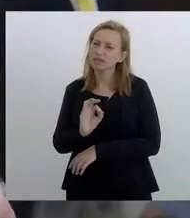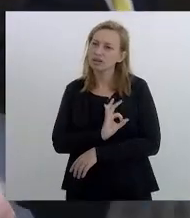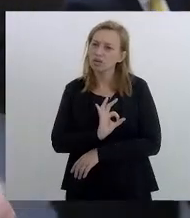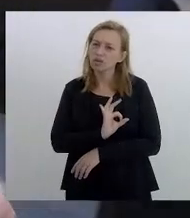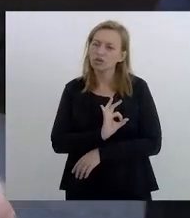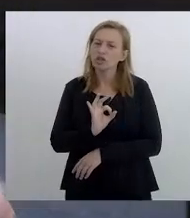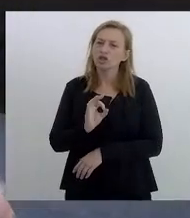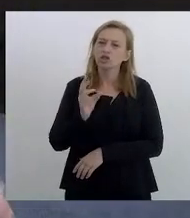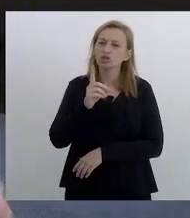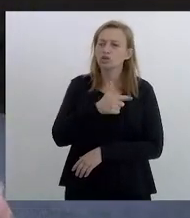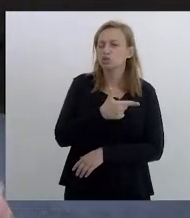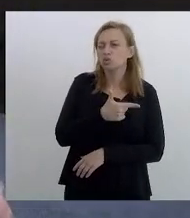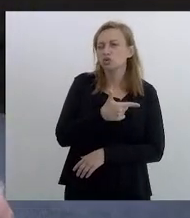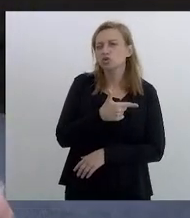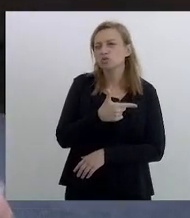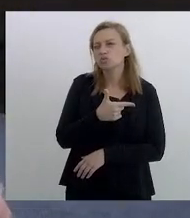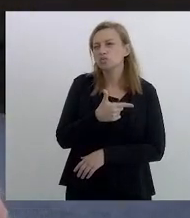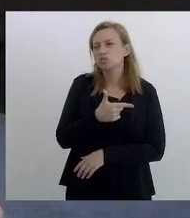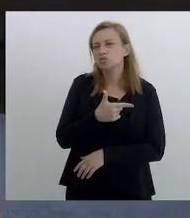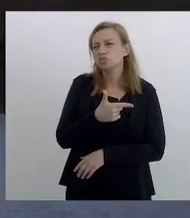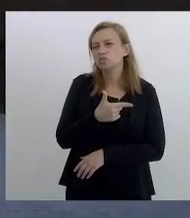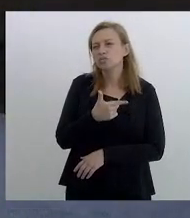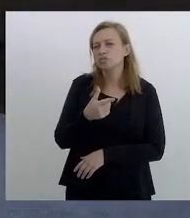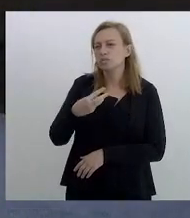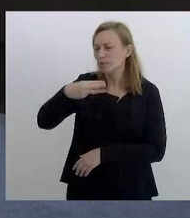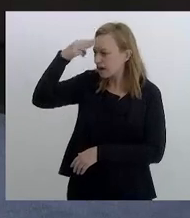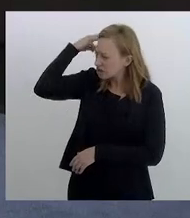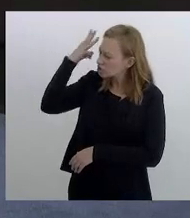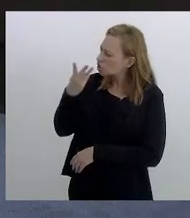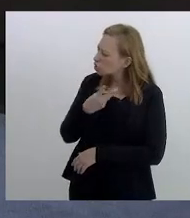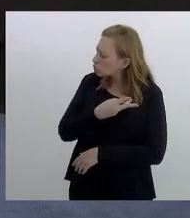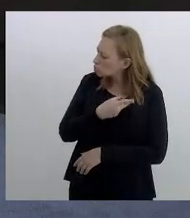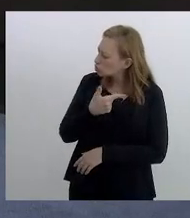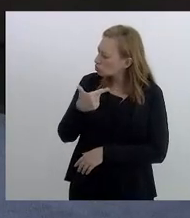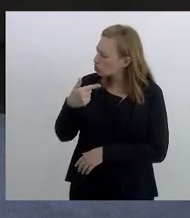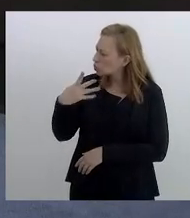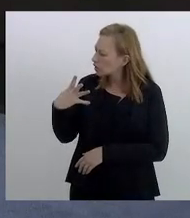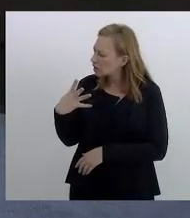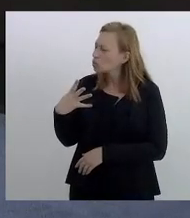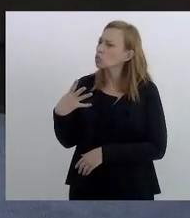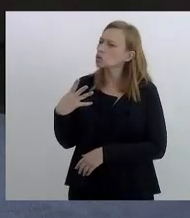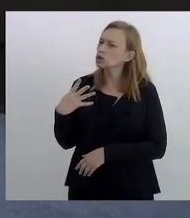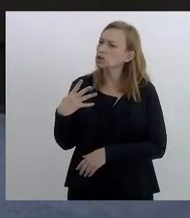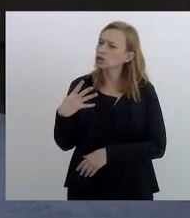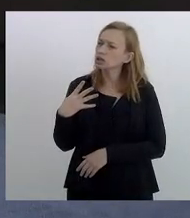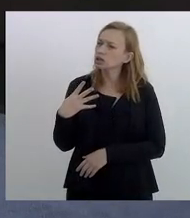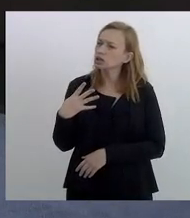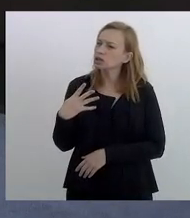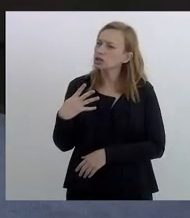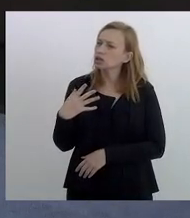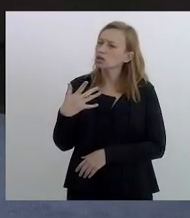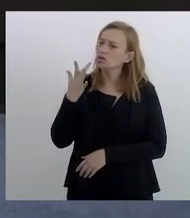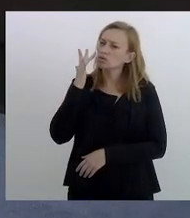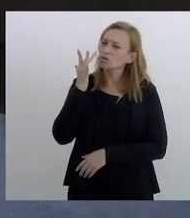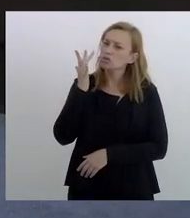em 2000... Ô, Márcio, em 2014... Foi em